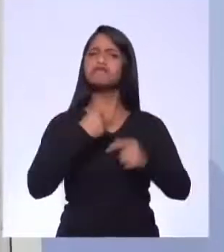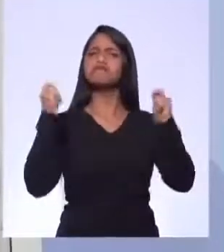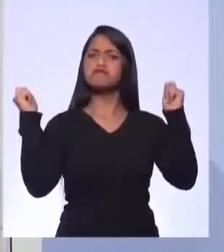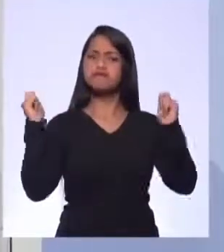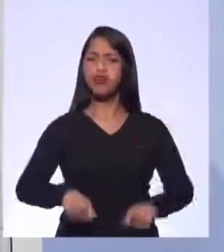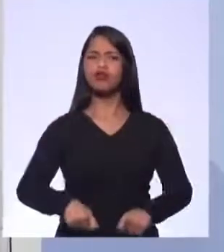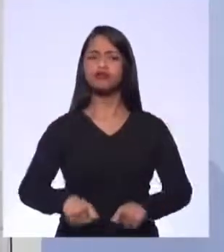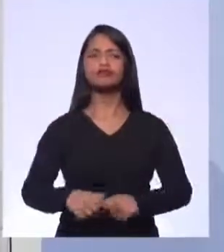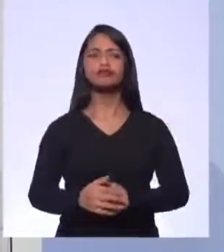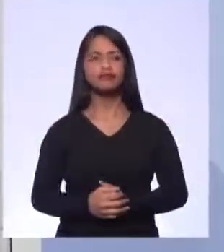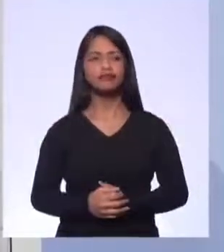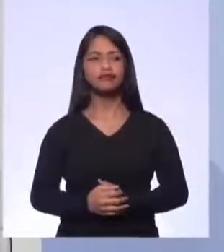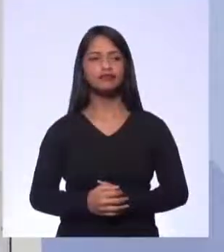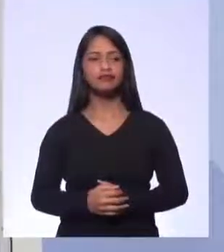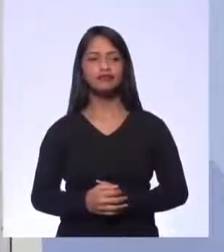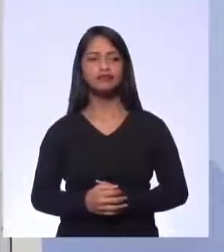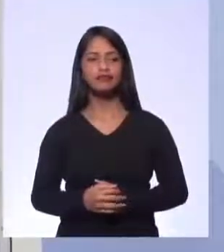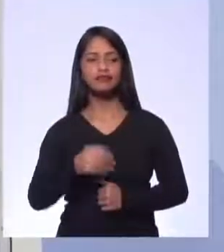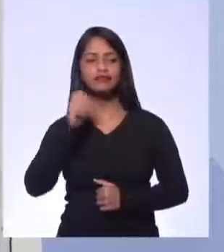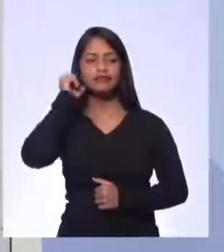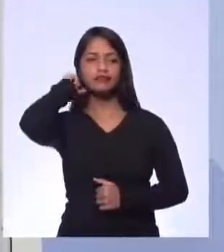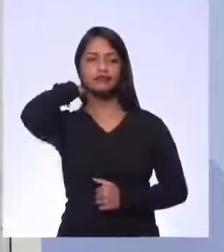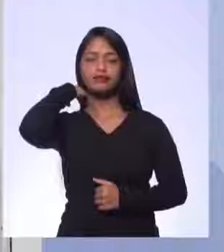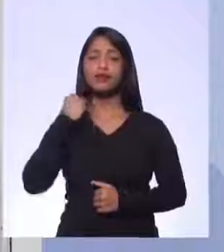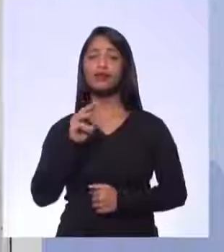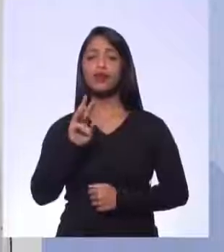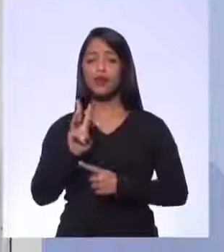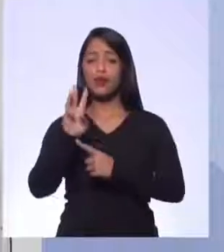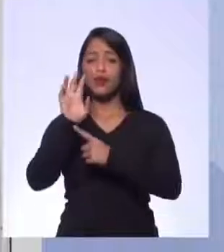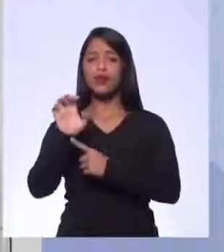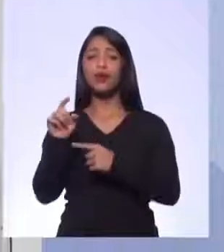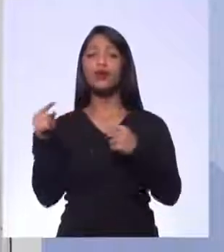eleitor americano e o Obama.